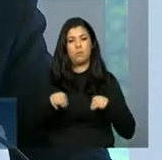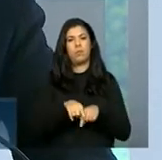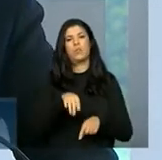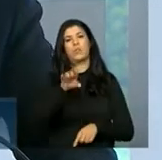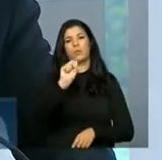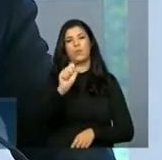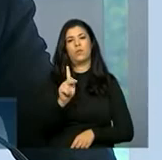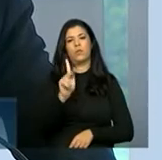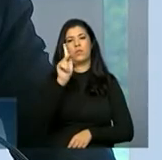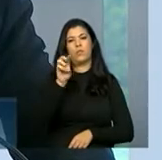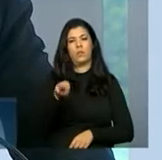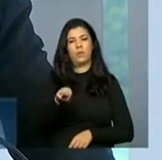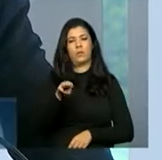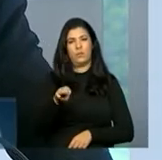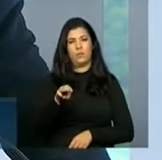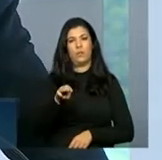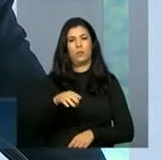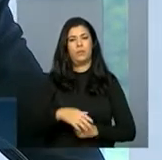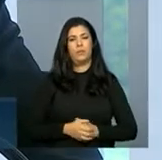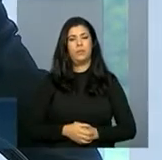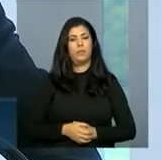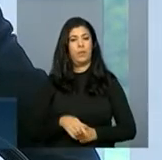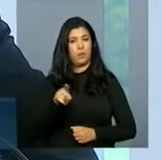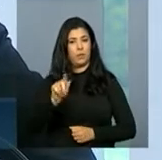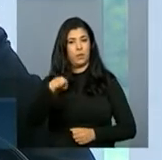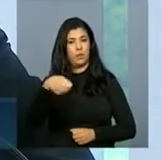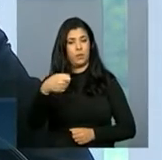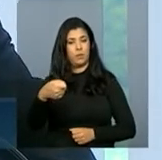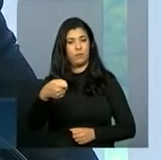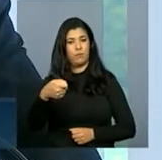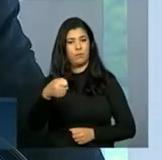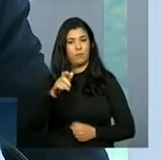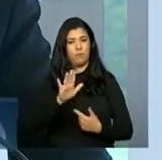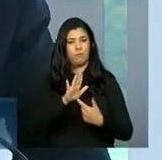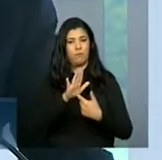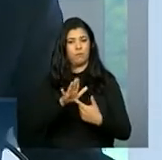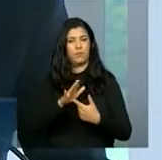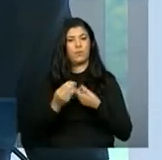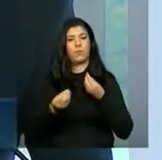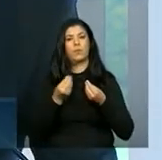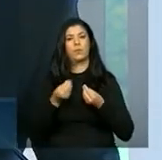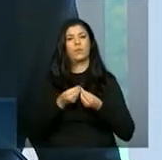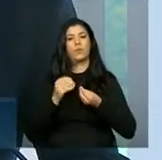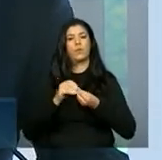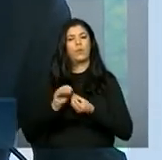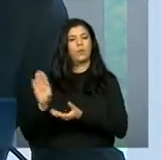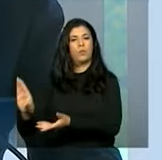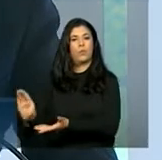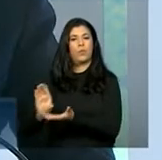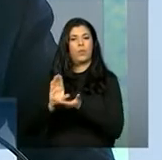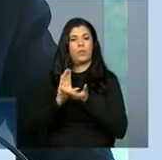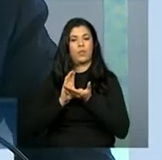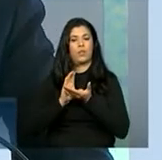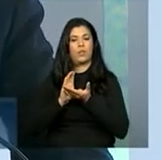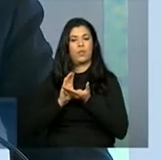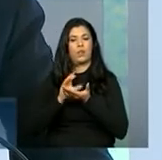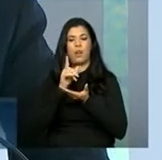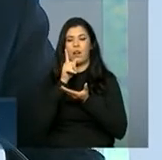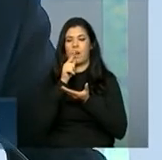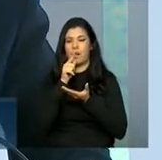Km então isso para nós é uma é uma forma de captação é